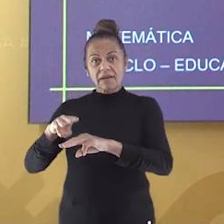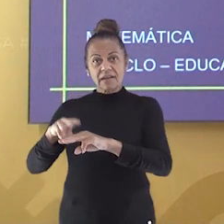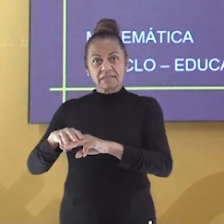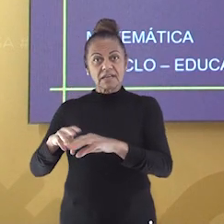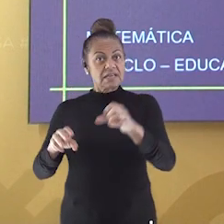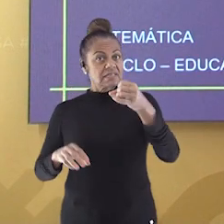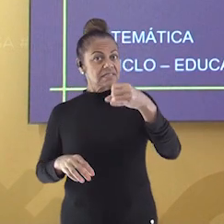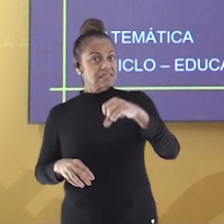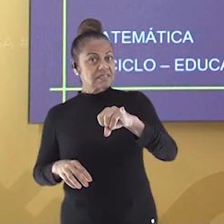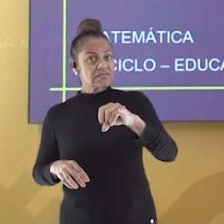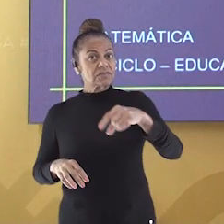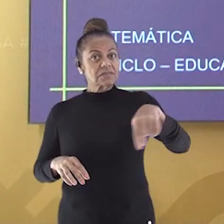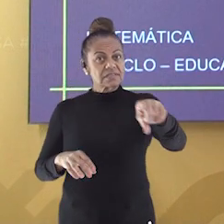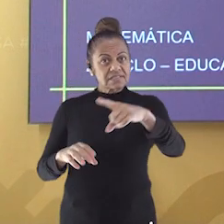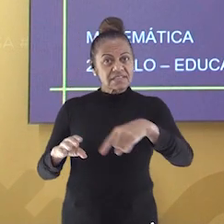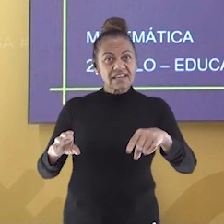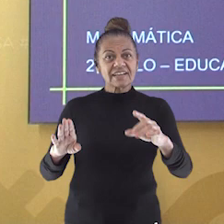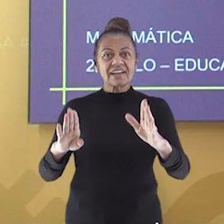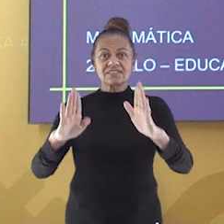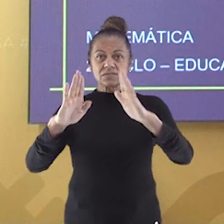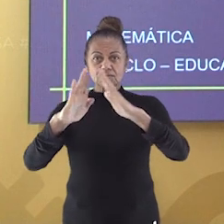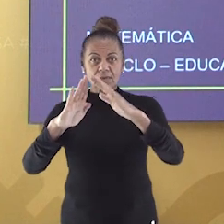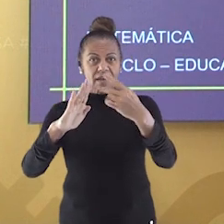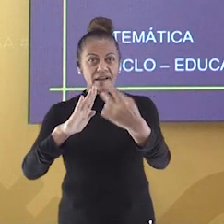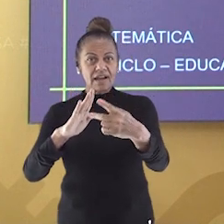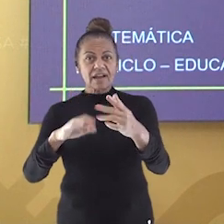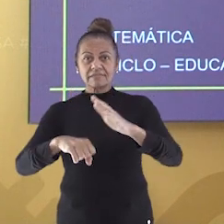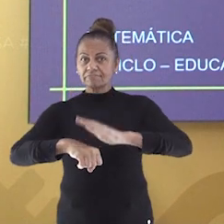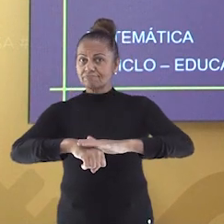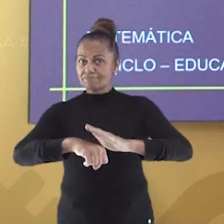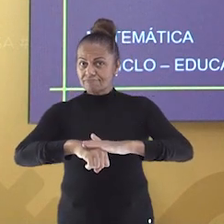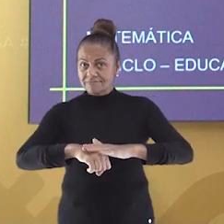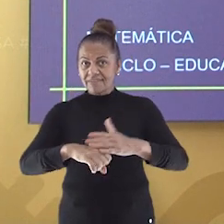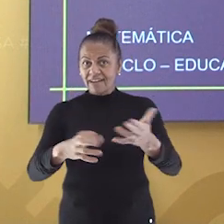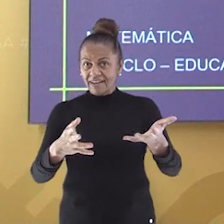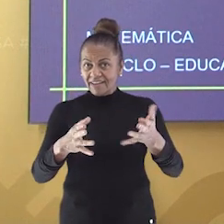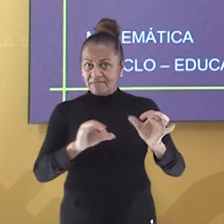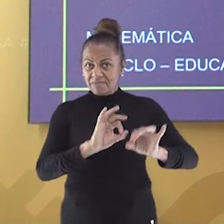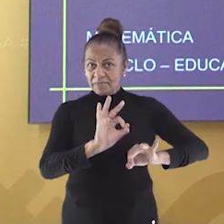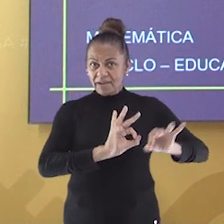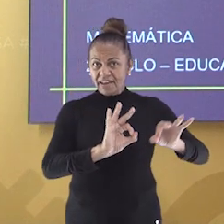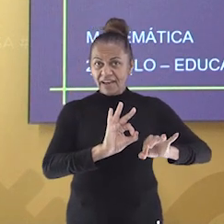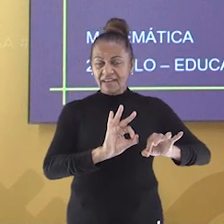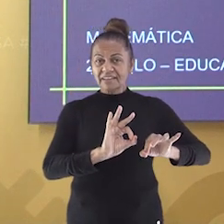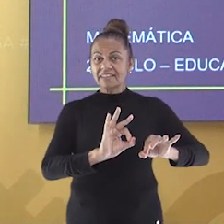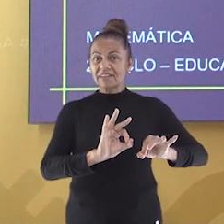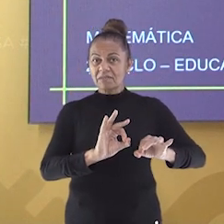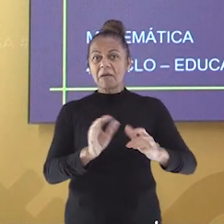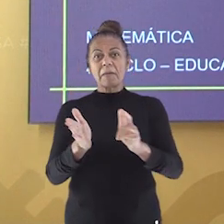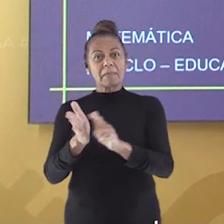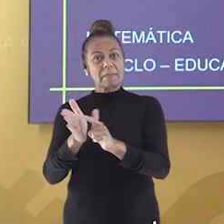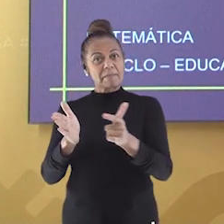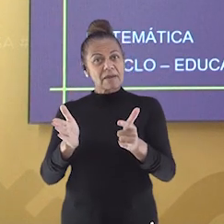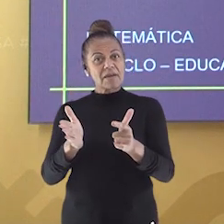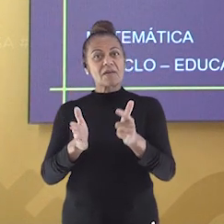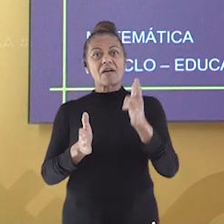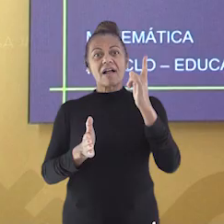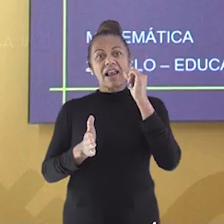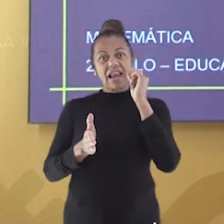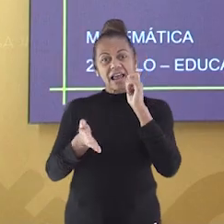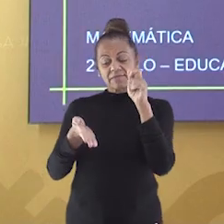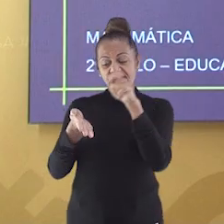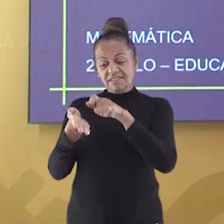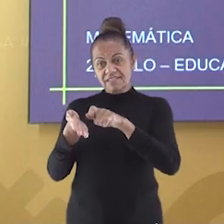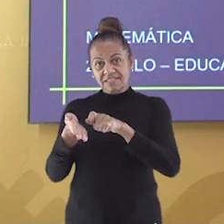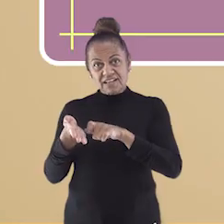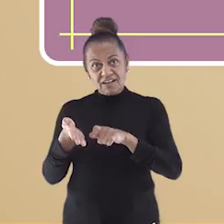casa, então tenha em mãos um papel e caneta para anotar as receitas ou um celular para tirar